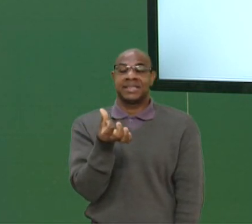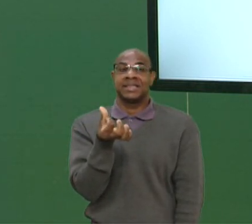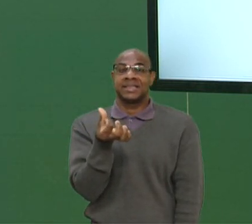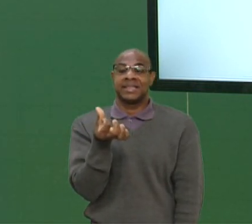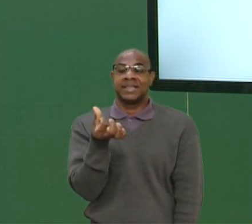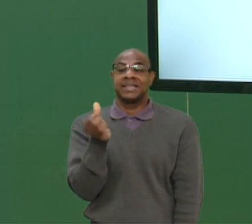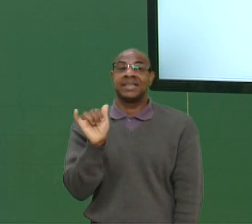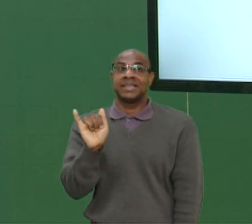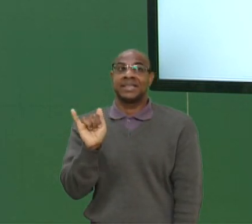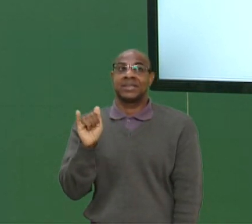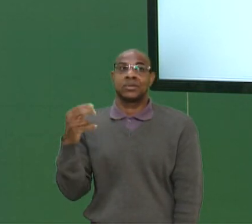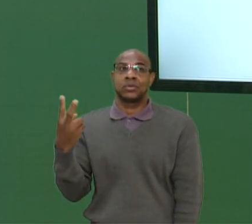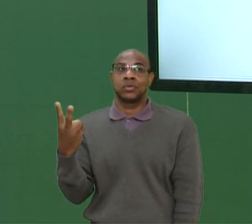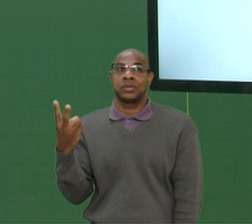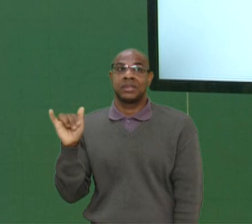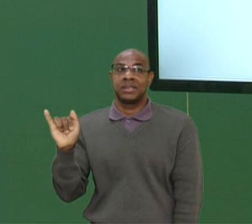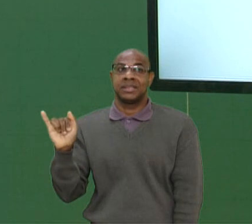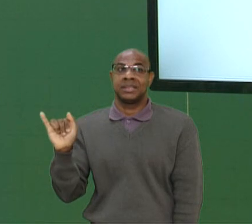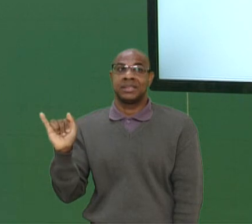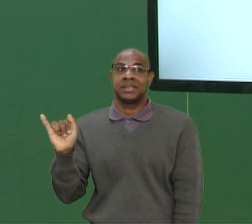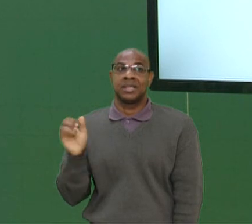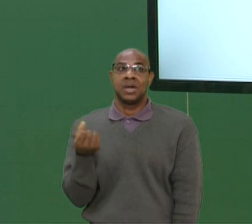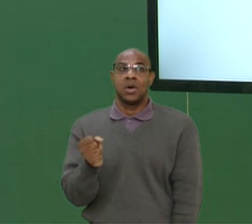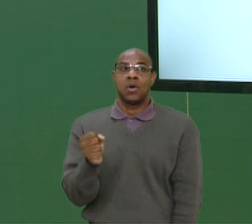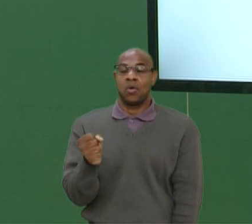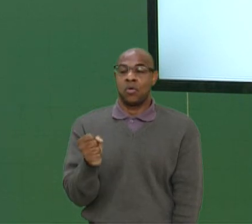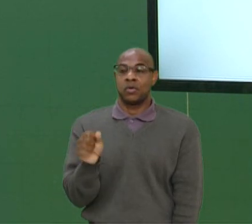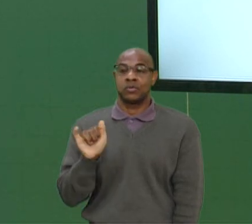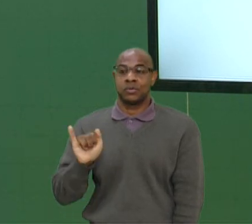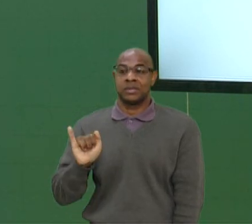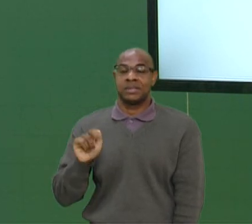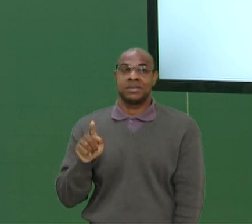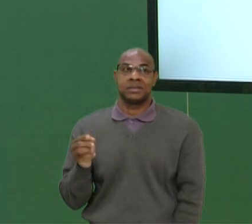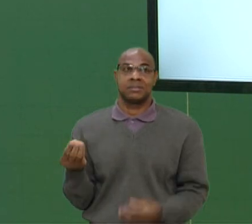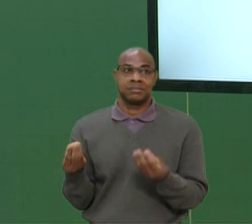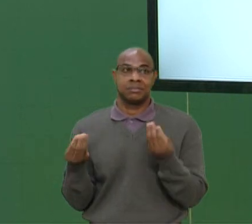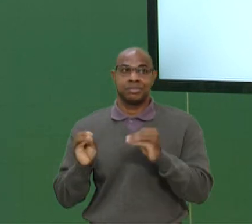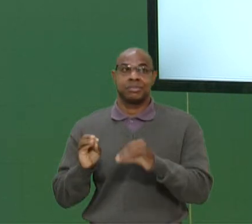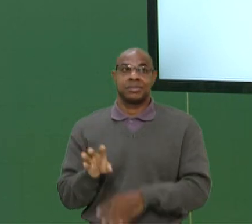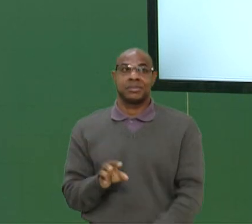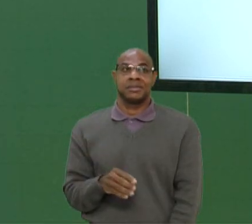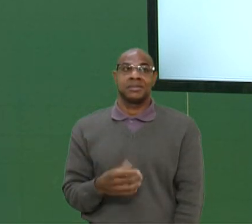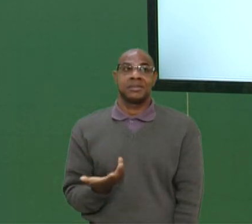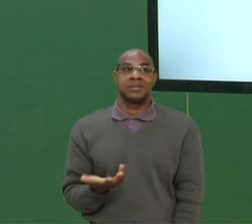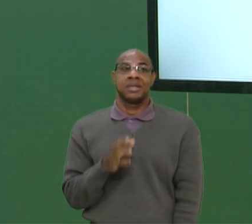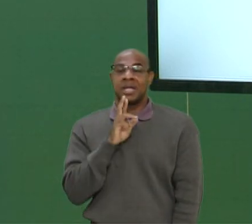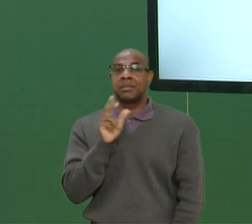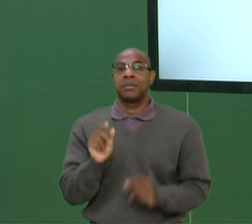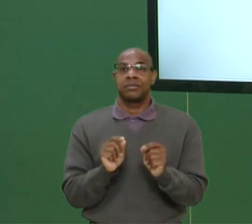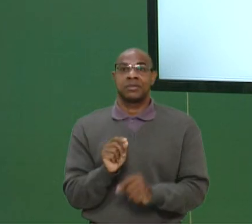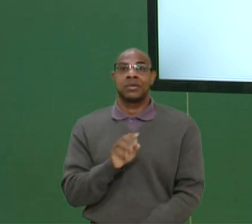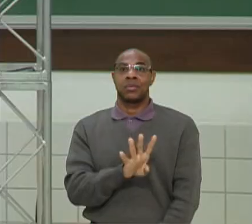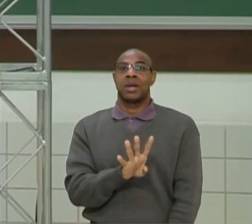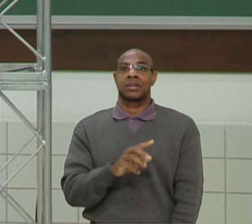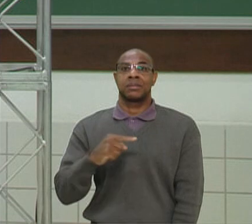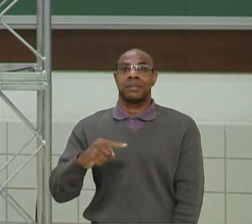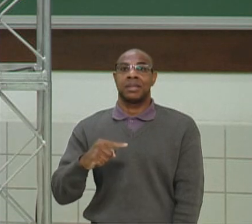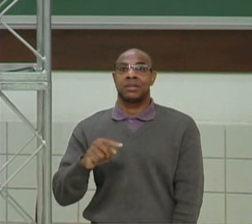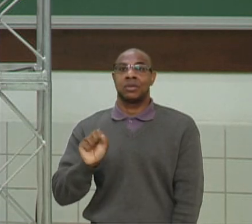8i. Portanto, ficamos com essa multiplicação, 4 menos